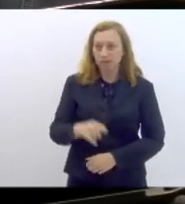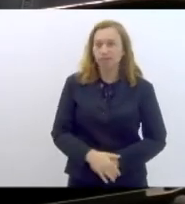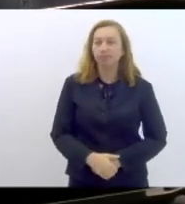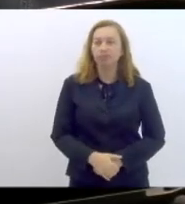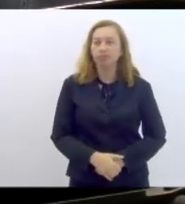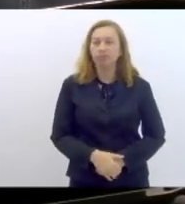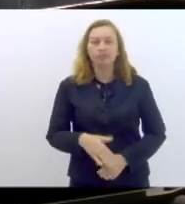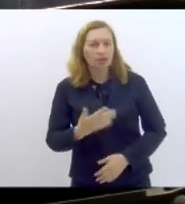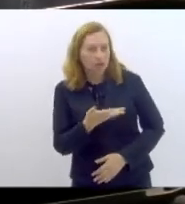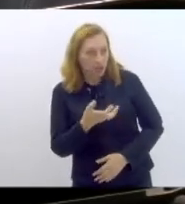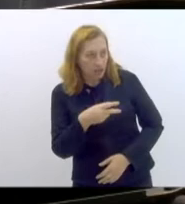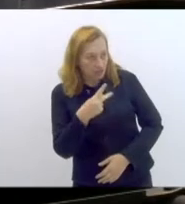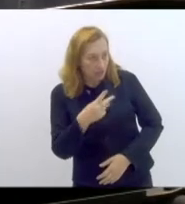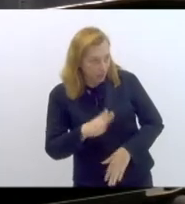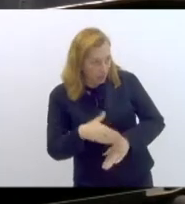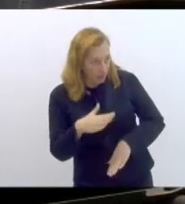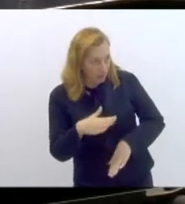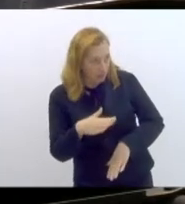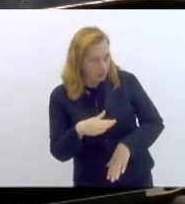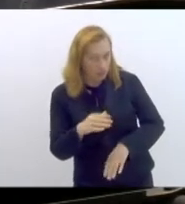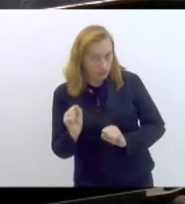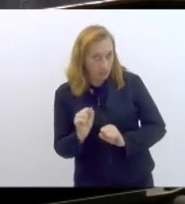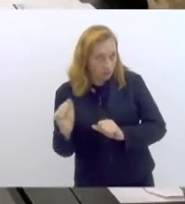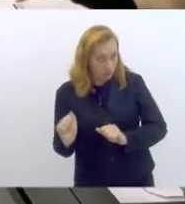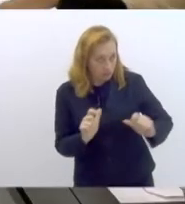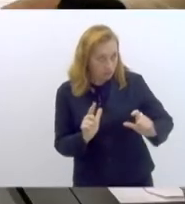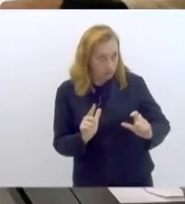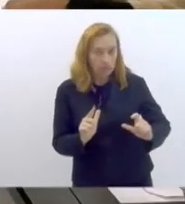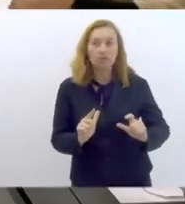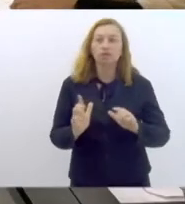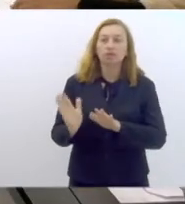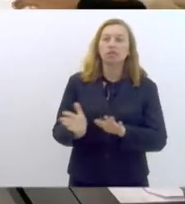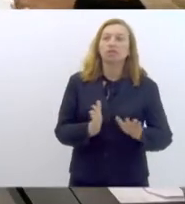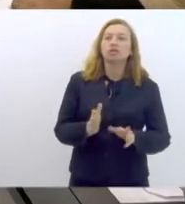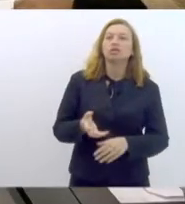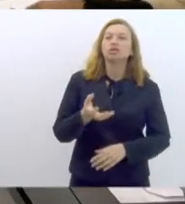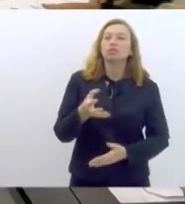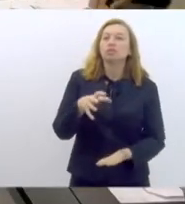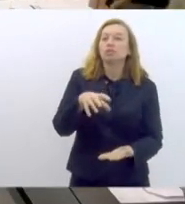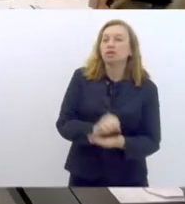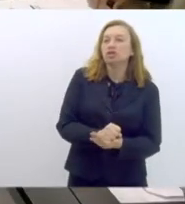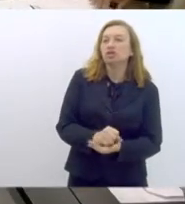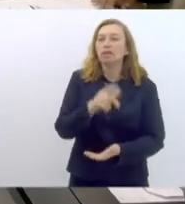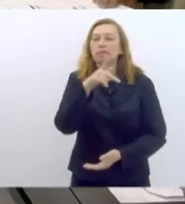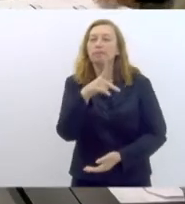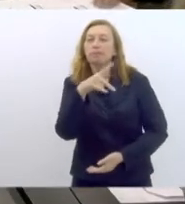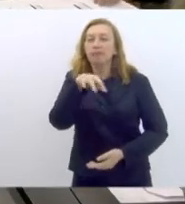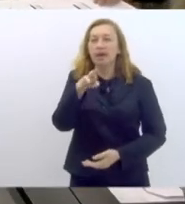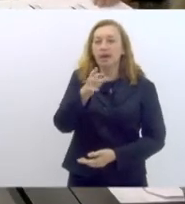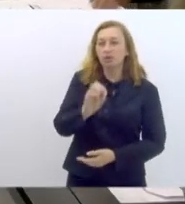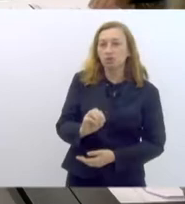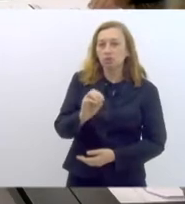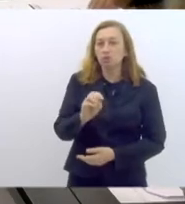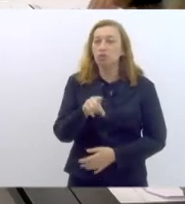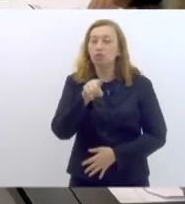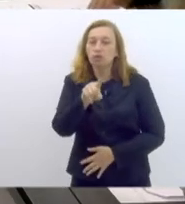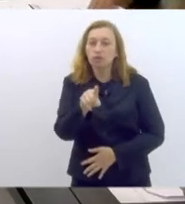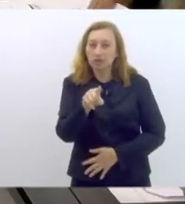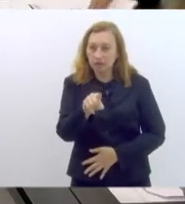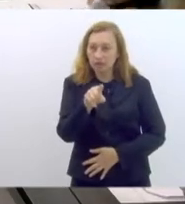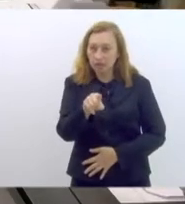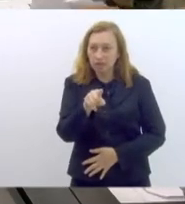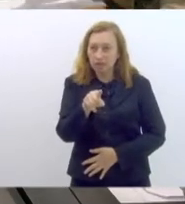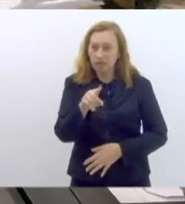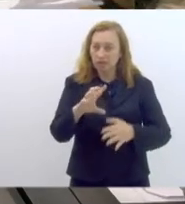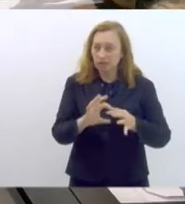Gostaria de acrescentar mais alguma coisa? Posso passar? Não, eu só queria aqui registrar, Pedro, é que como você não... Você